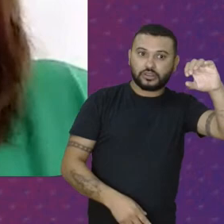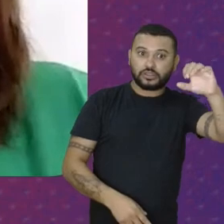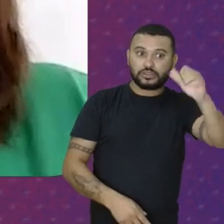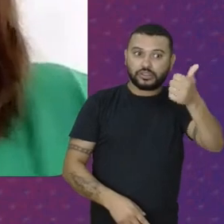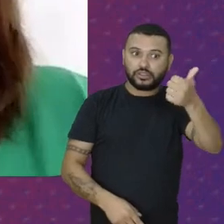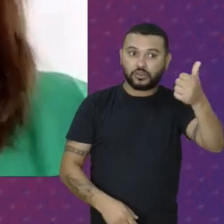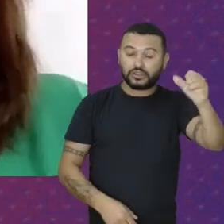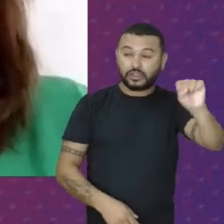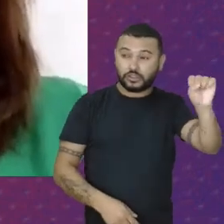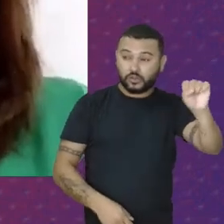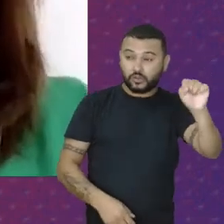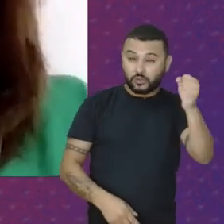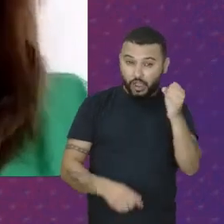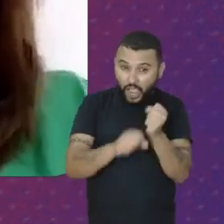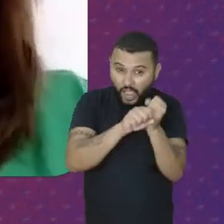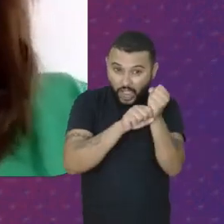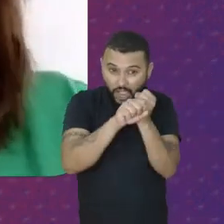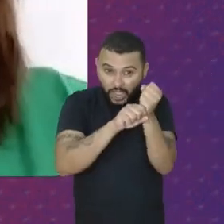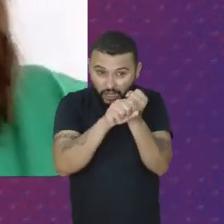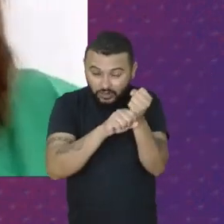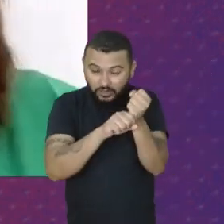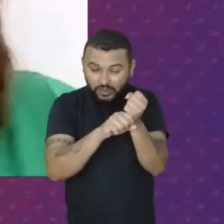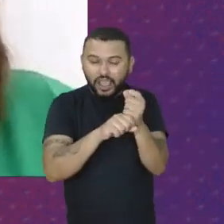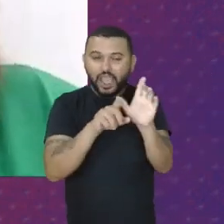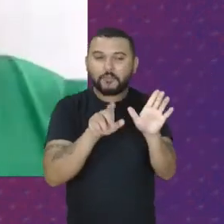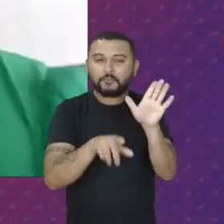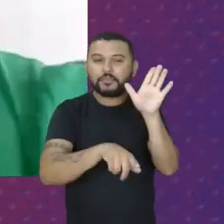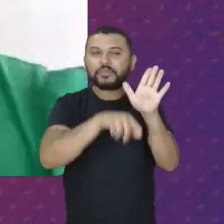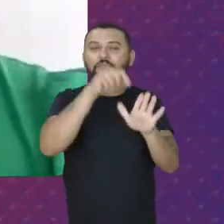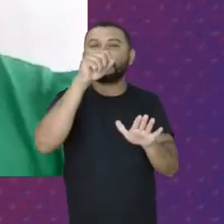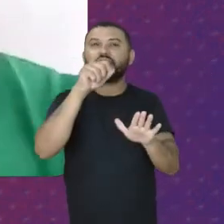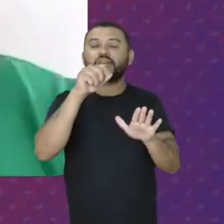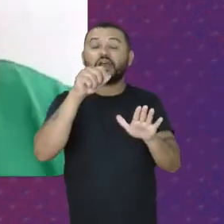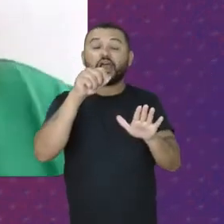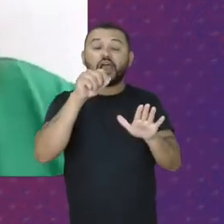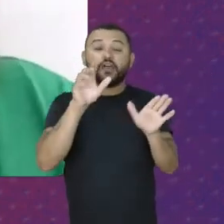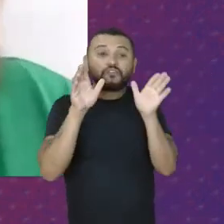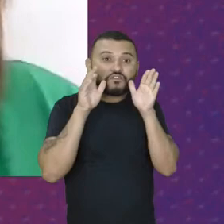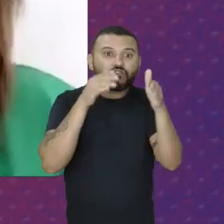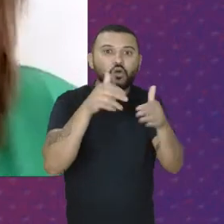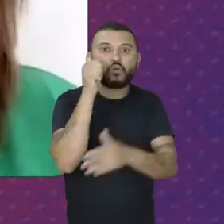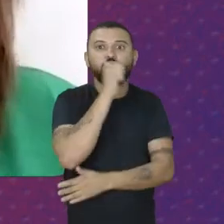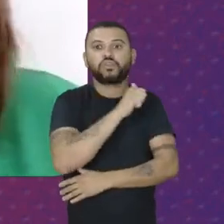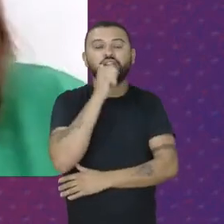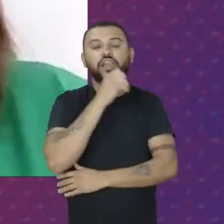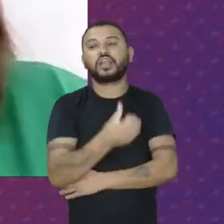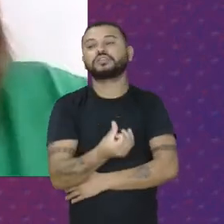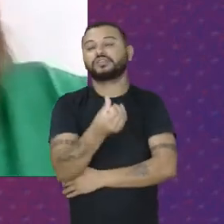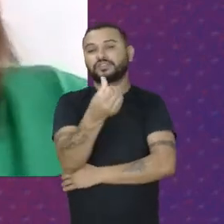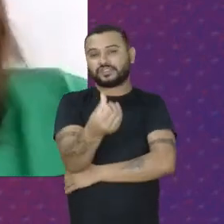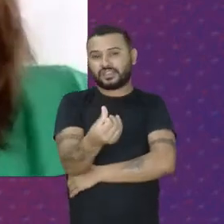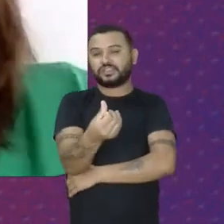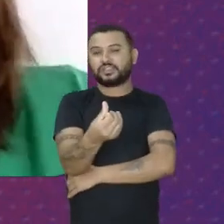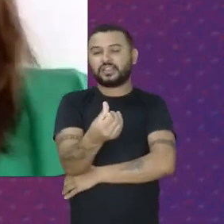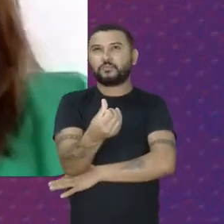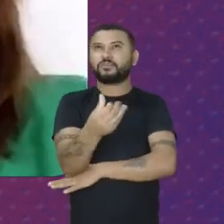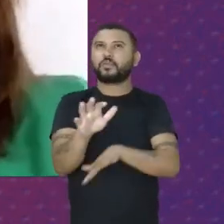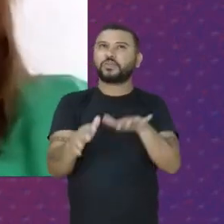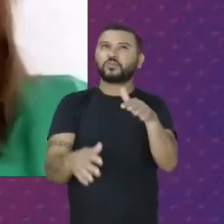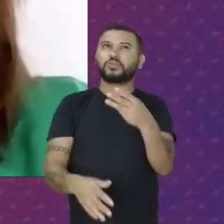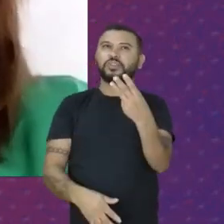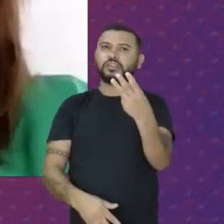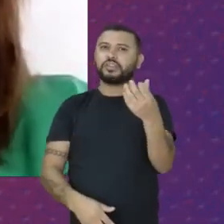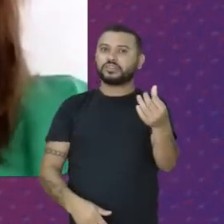188 anos, é a maior legislatura com presença feminina. Somos 6, né? De